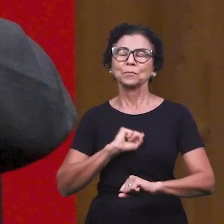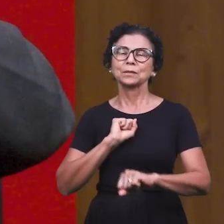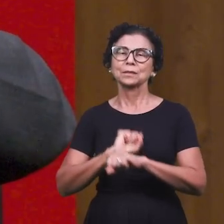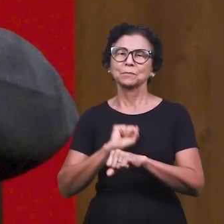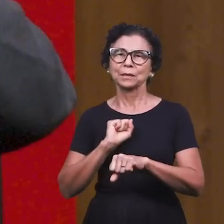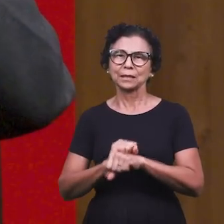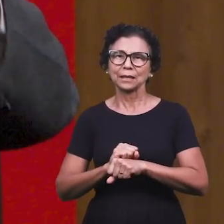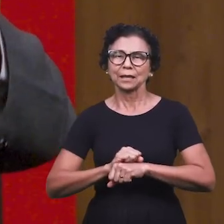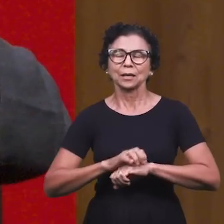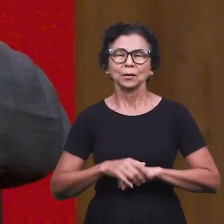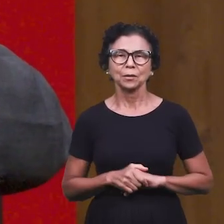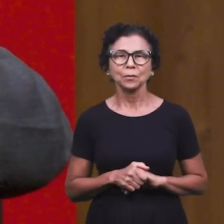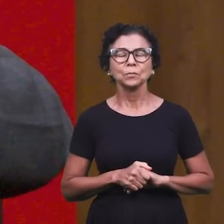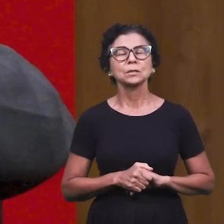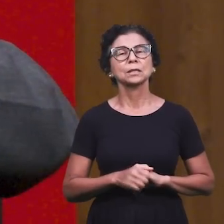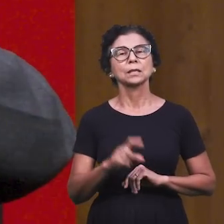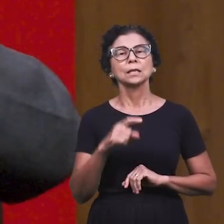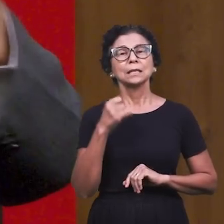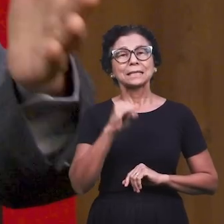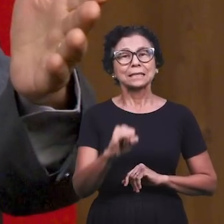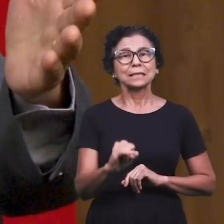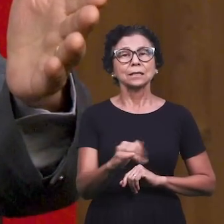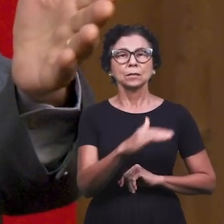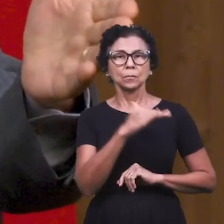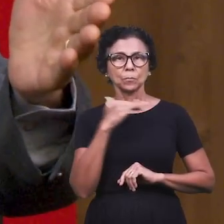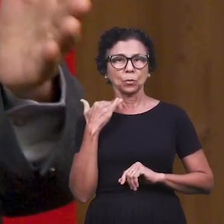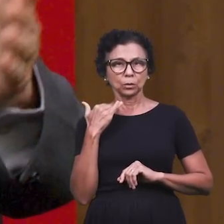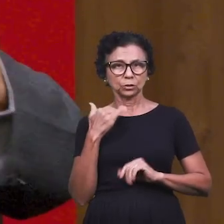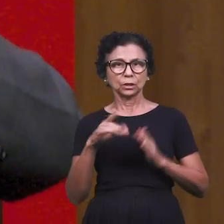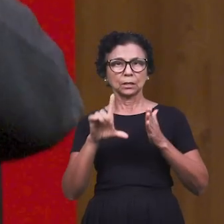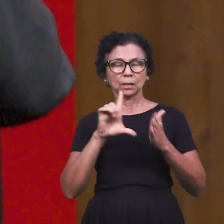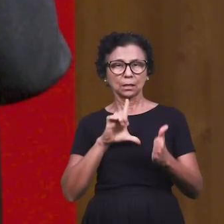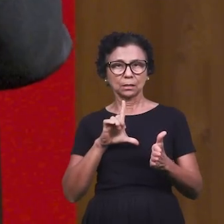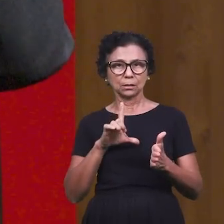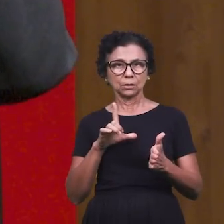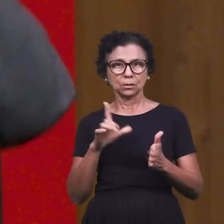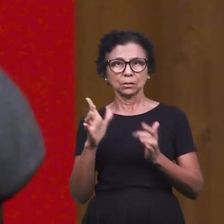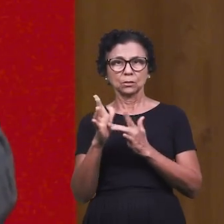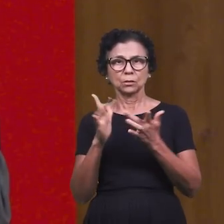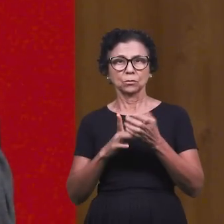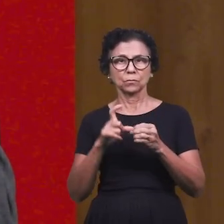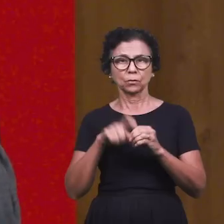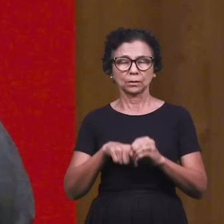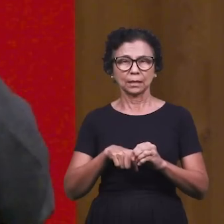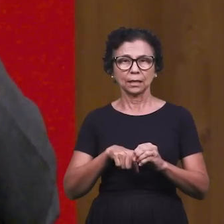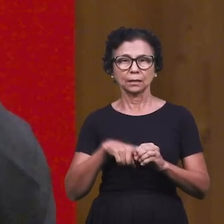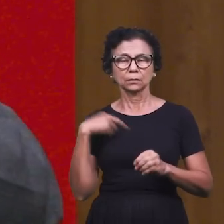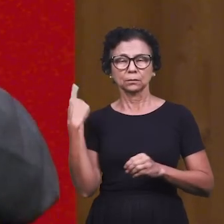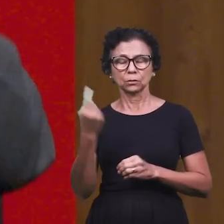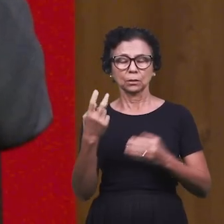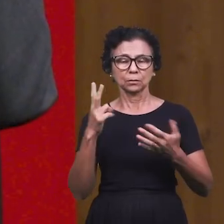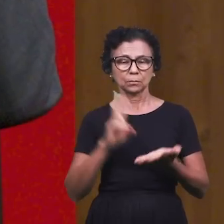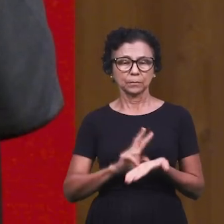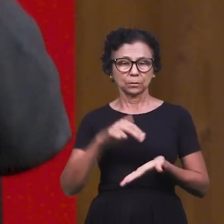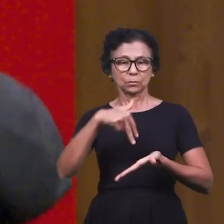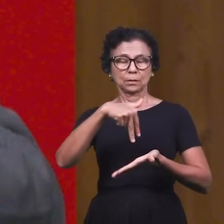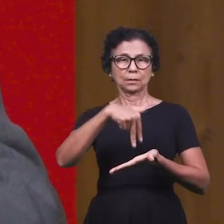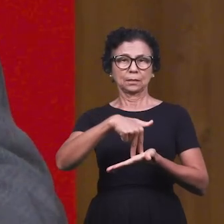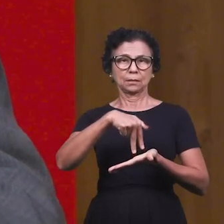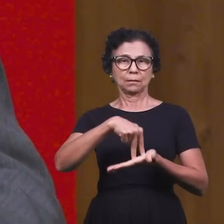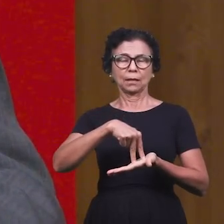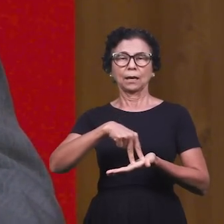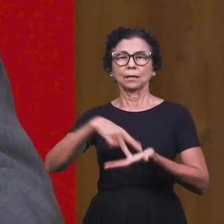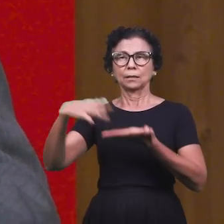de também os que já partiram, se nós já estivermos partido também, que ressuscitaremos com eles, se estivermos vivos,